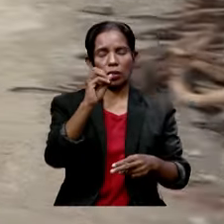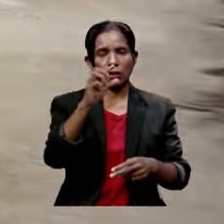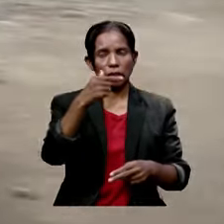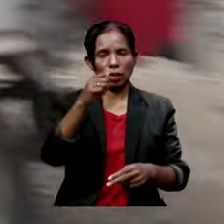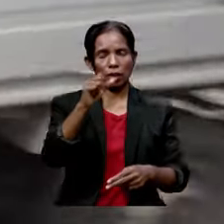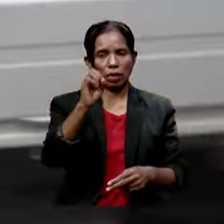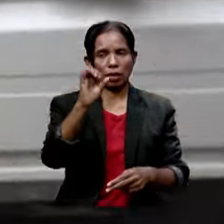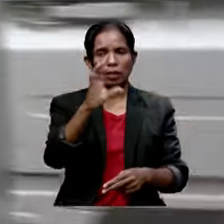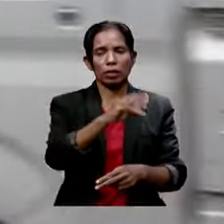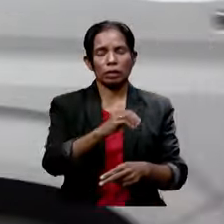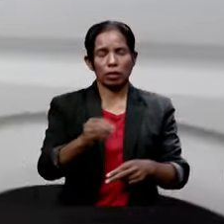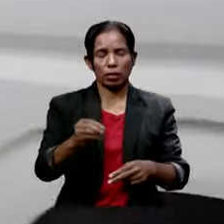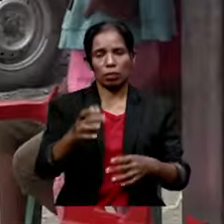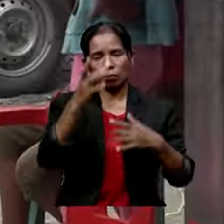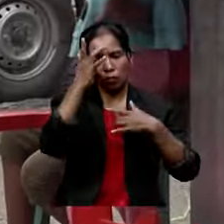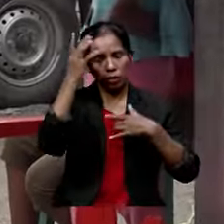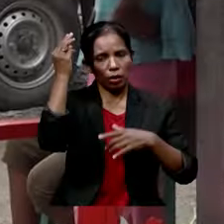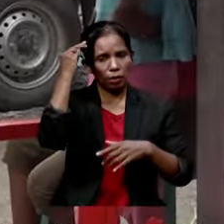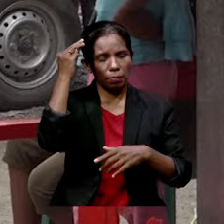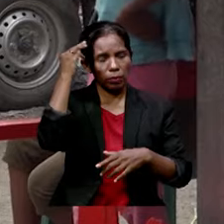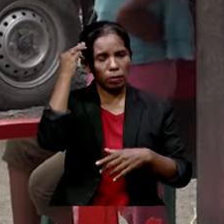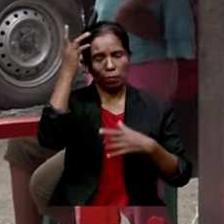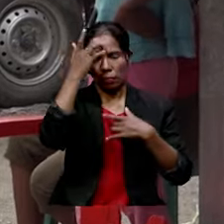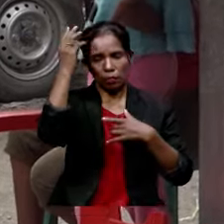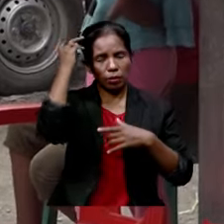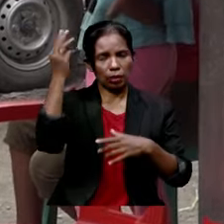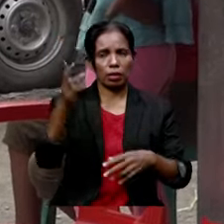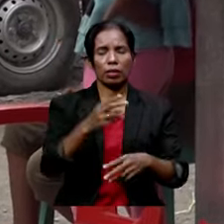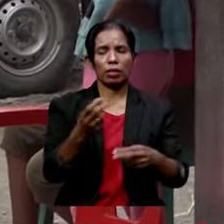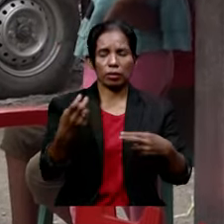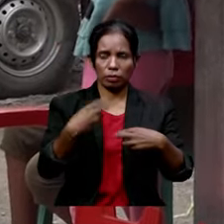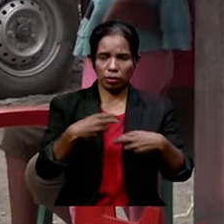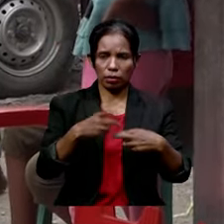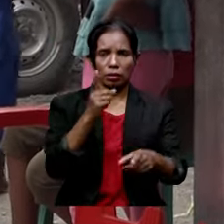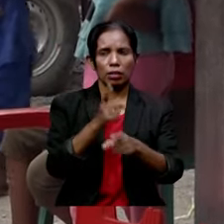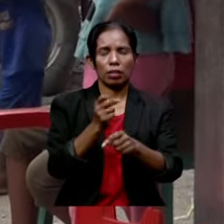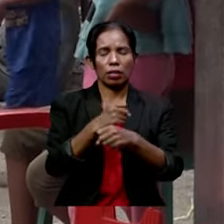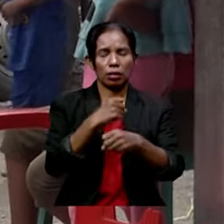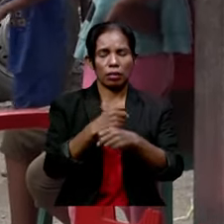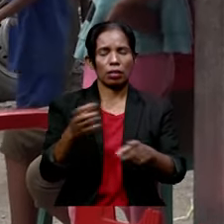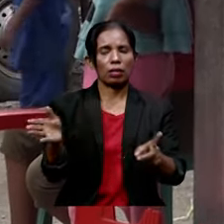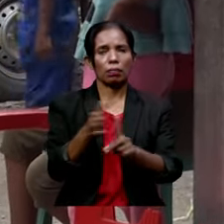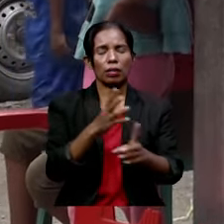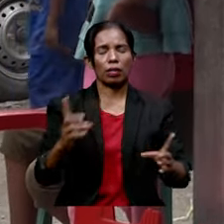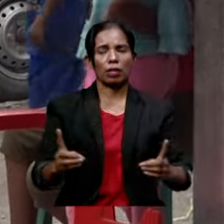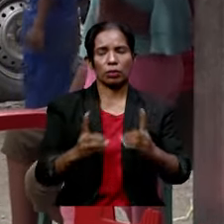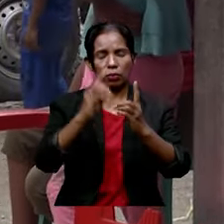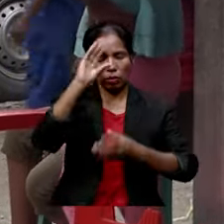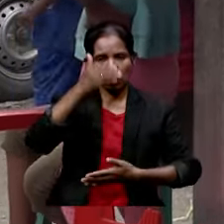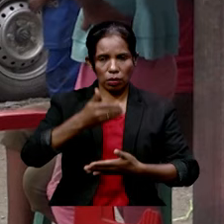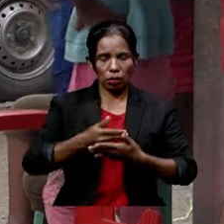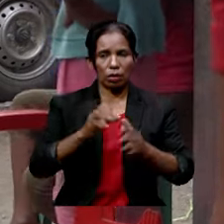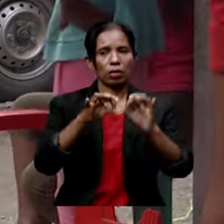nia condição aumenta a atliutang, no susa rato controla, dela ruma ni halo agressão físico, hasor oan rasik,